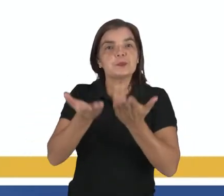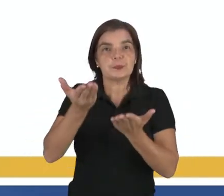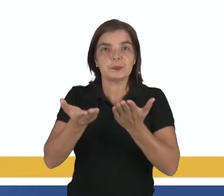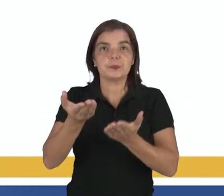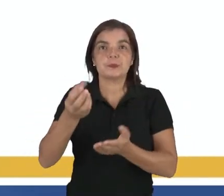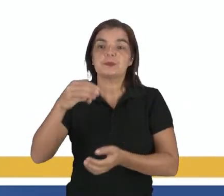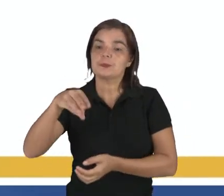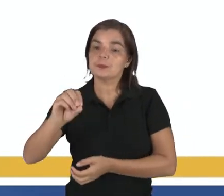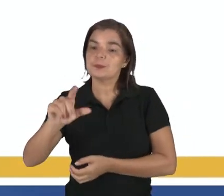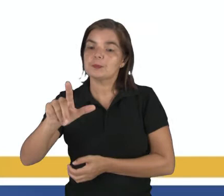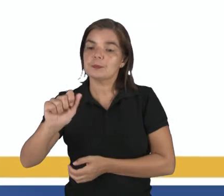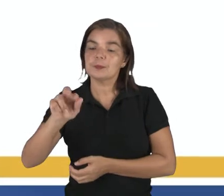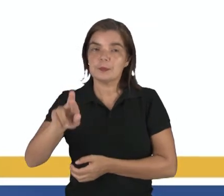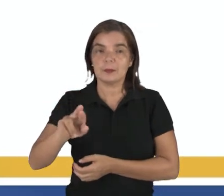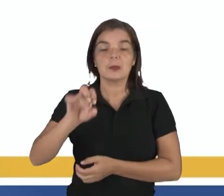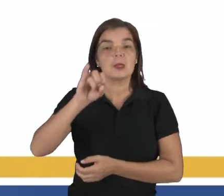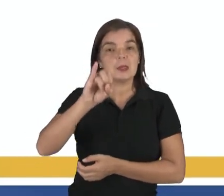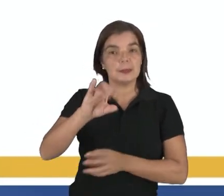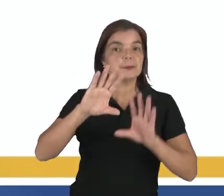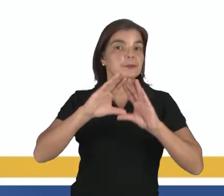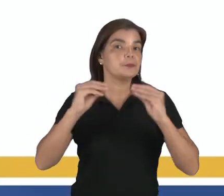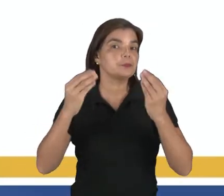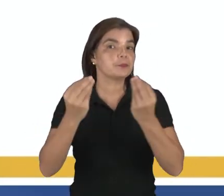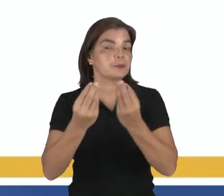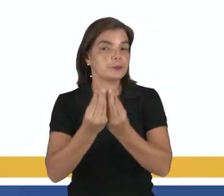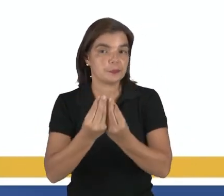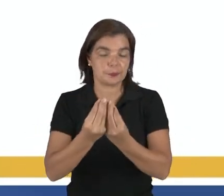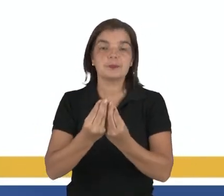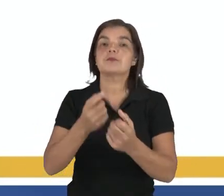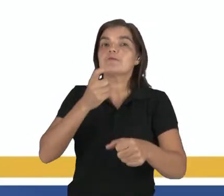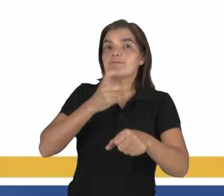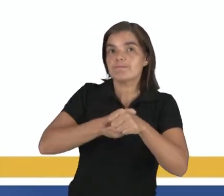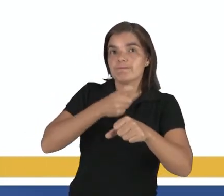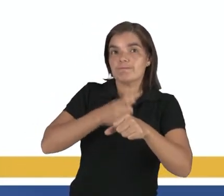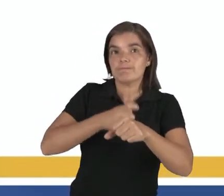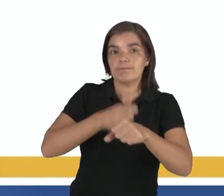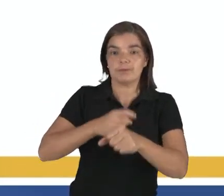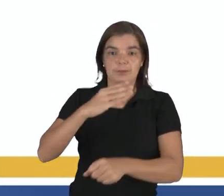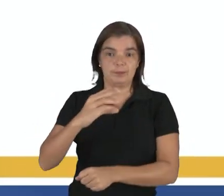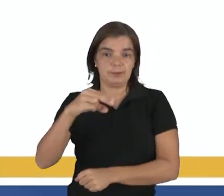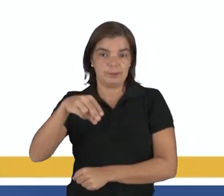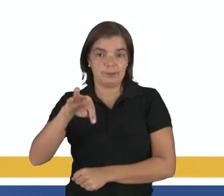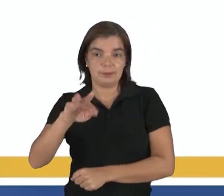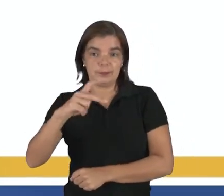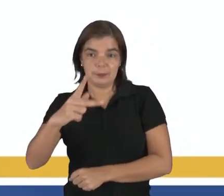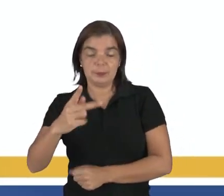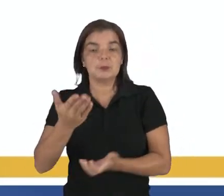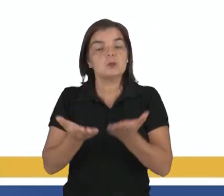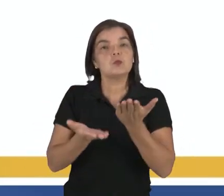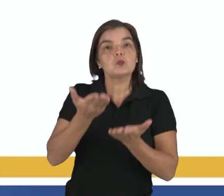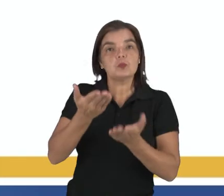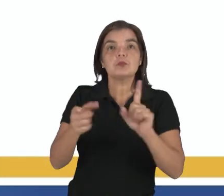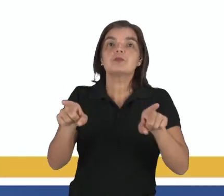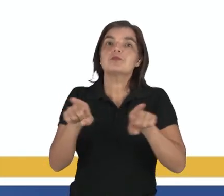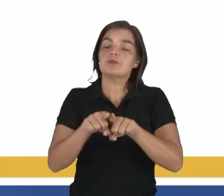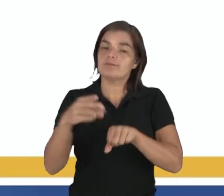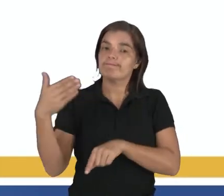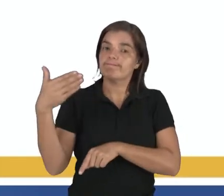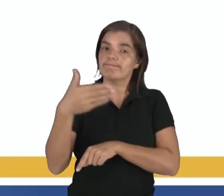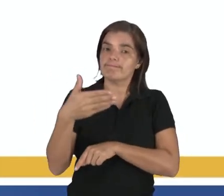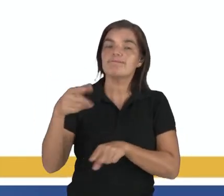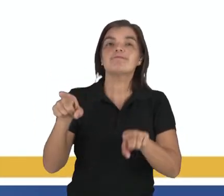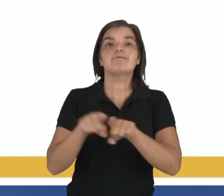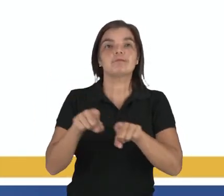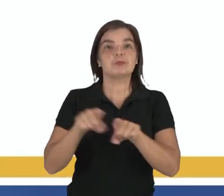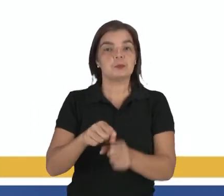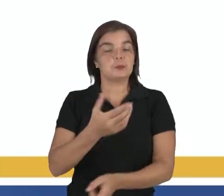volume molar. Se essa substância no estado gasoso estiver na CNTP, o volume molar também é fixo. E